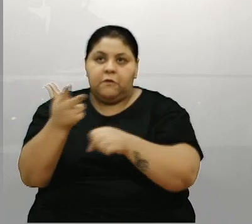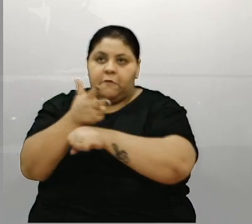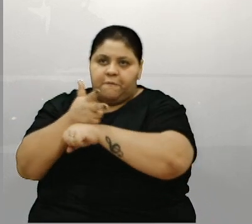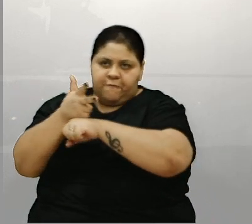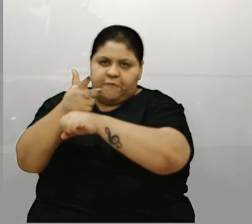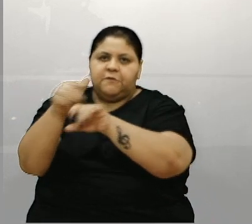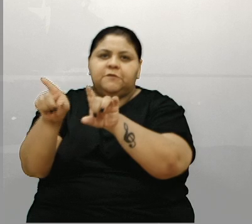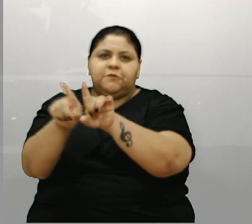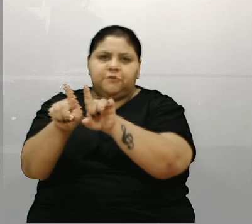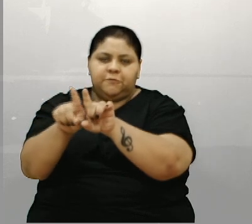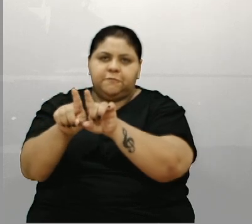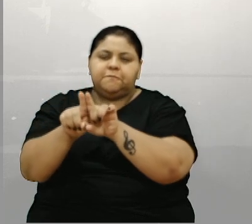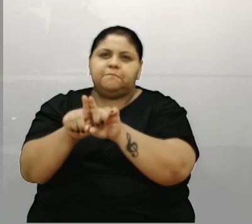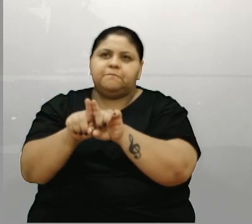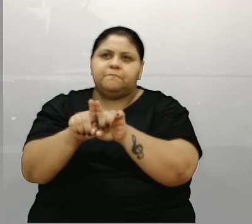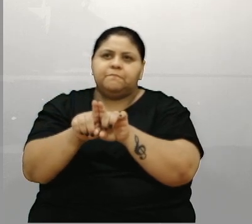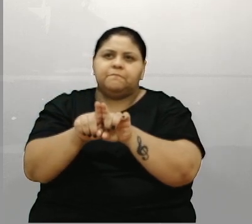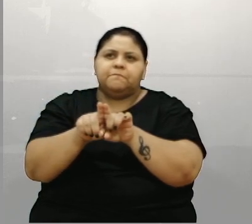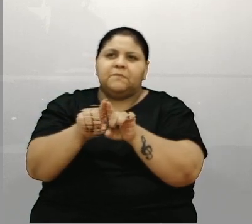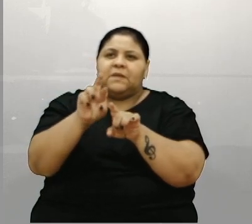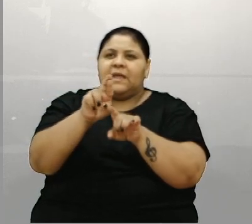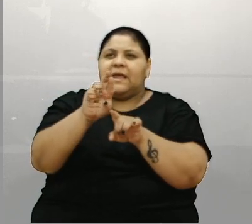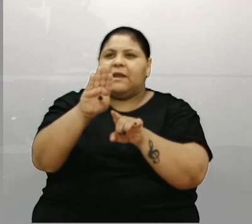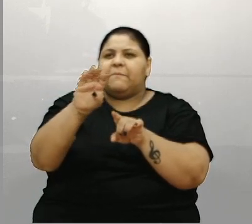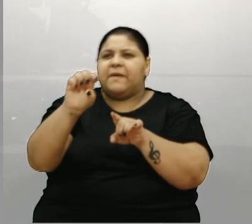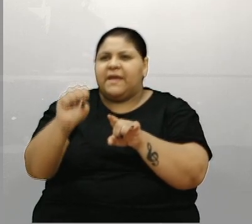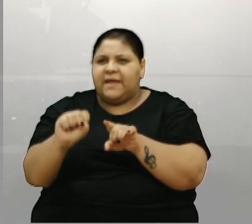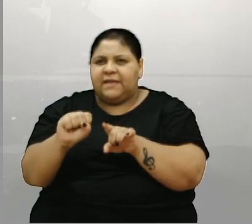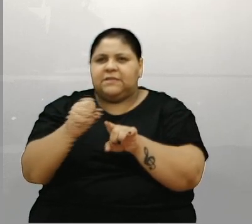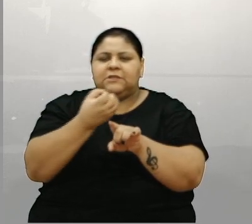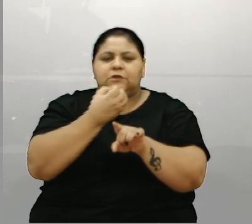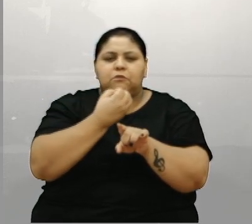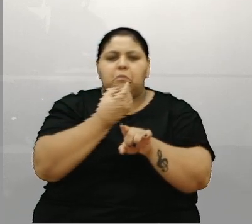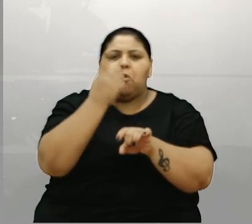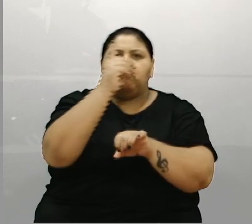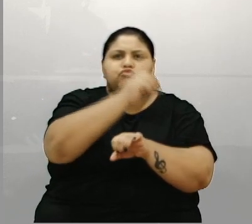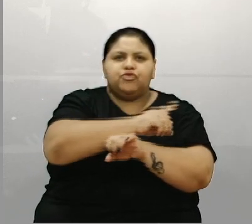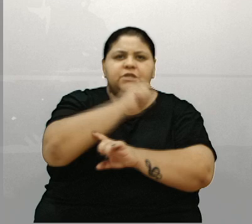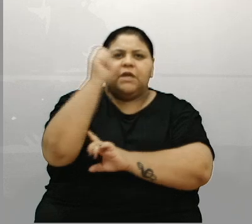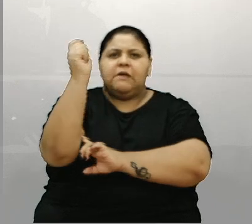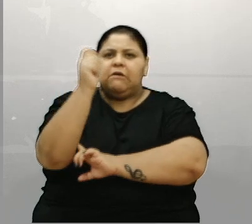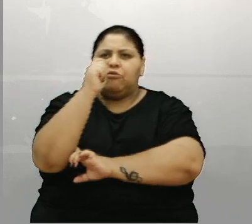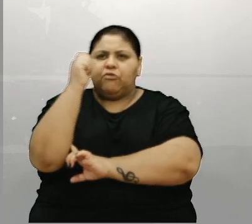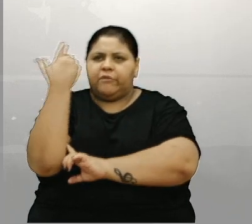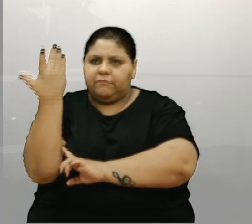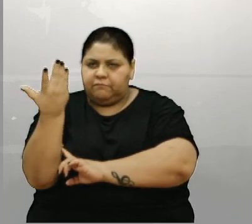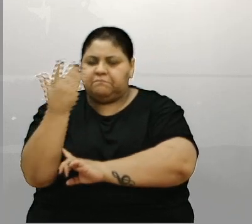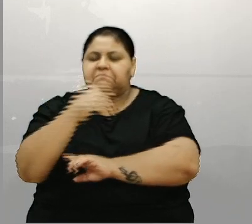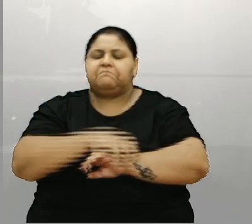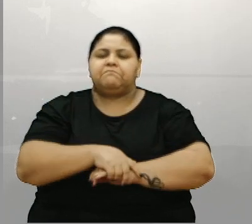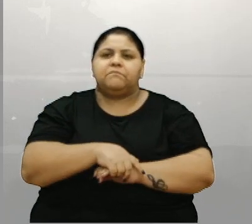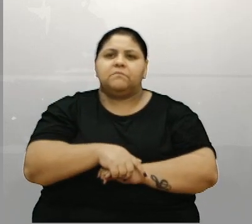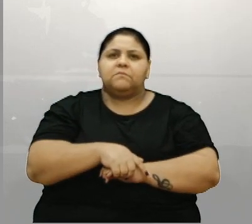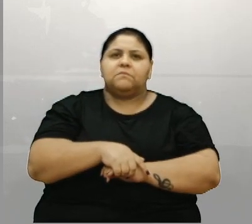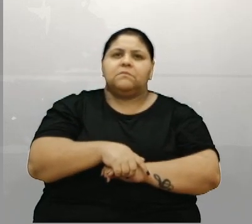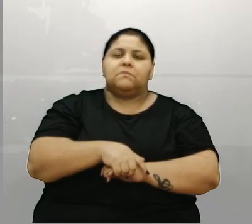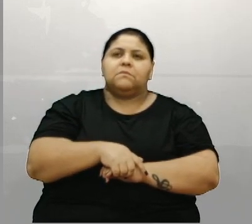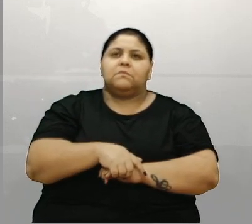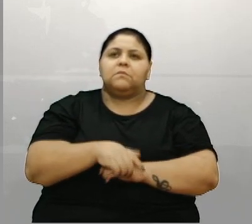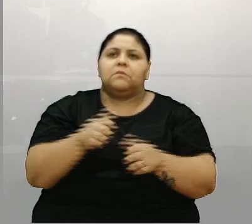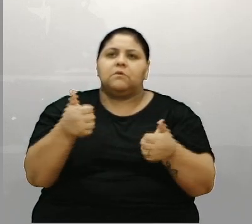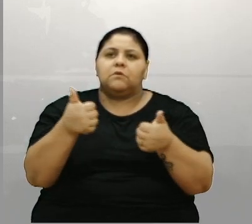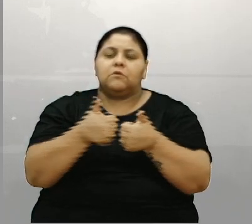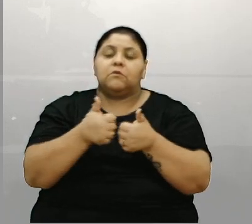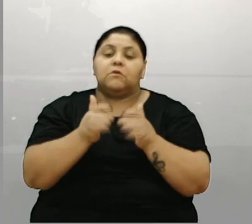inclusive teve matérias da RBS TV, no Bom Dia Rio Grande, e de imediato na minha frente ela entrou